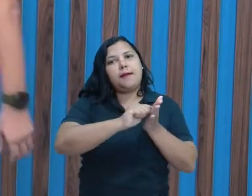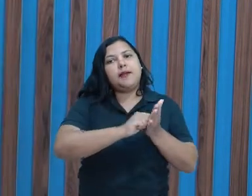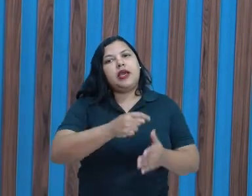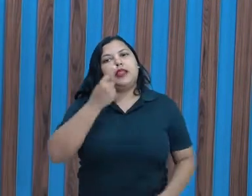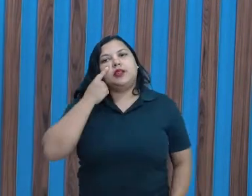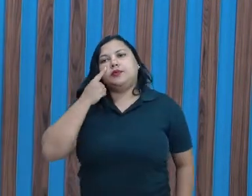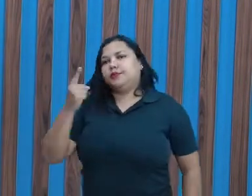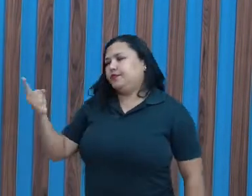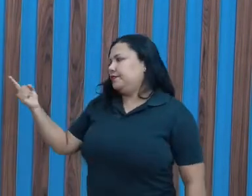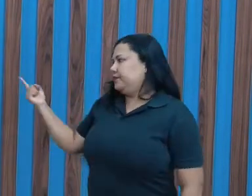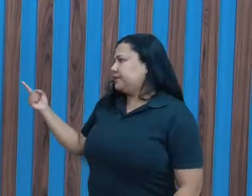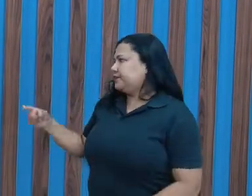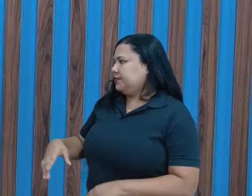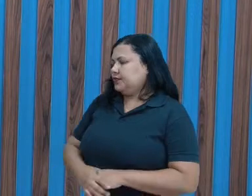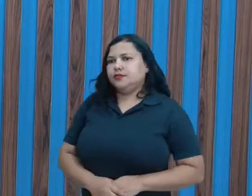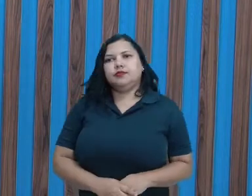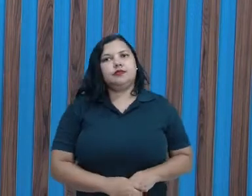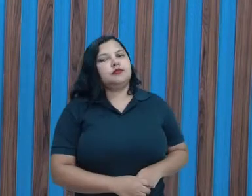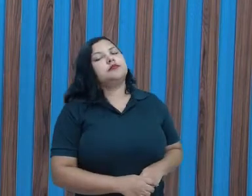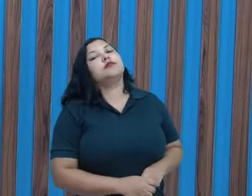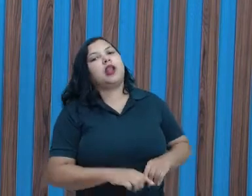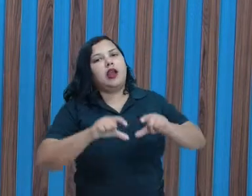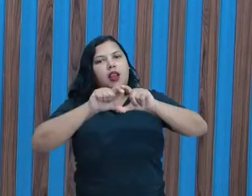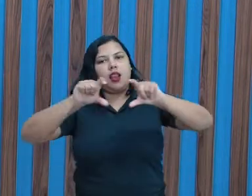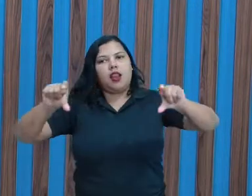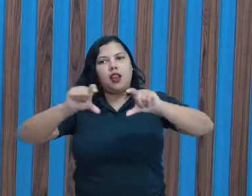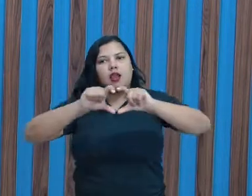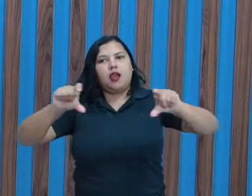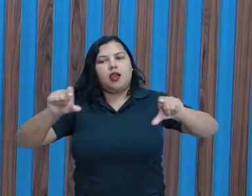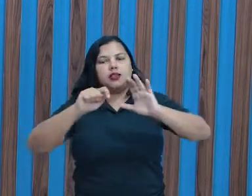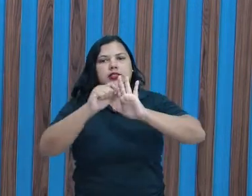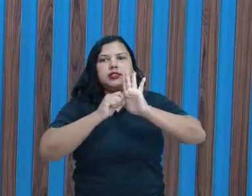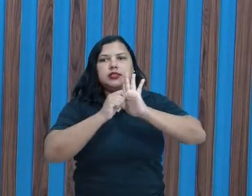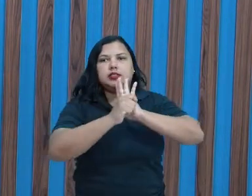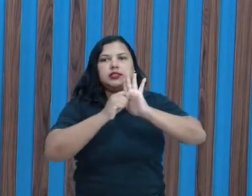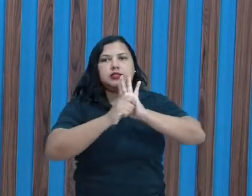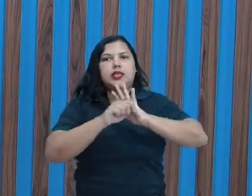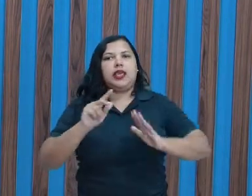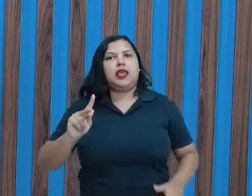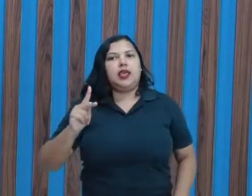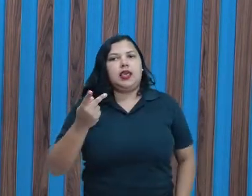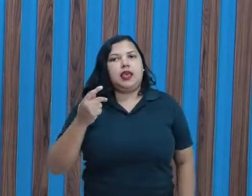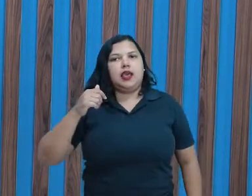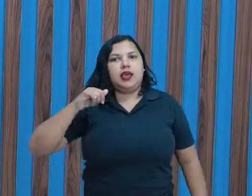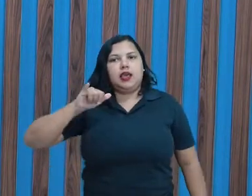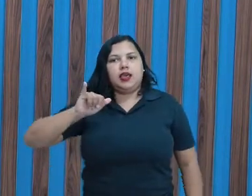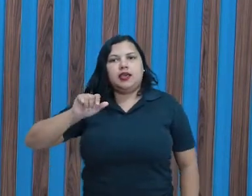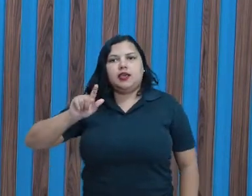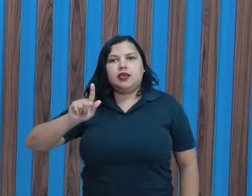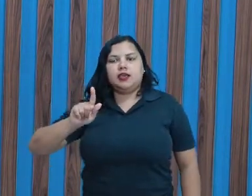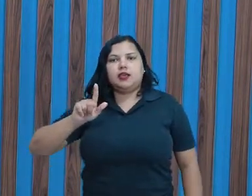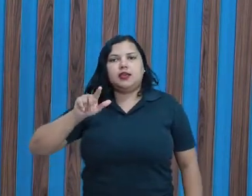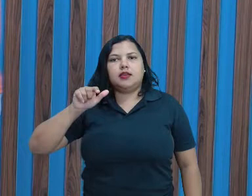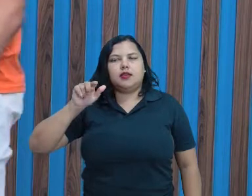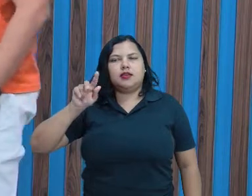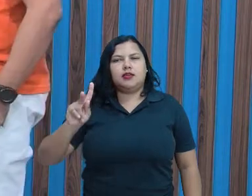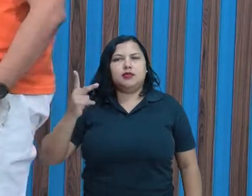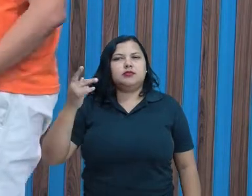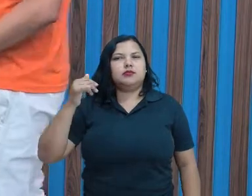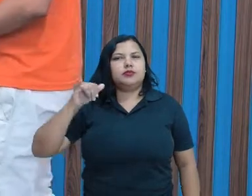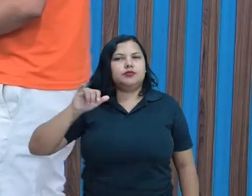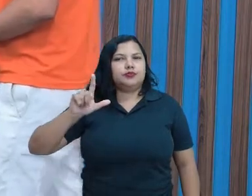seja, temos aqui, ó, o texto marcado, pessoal, com marcador. Highlight é marcar, highlighted text,